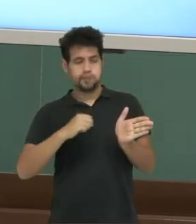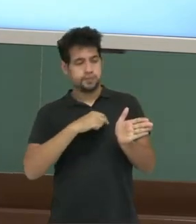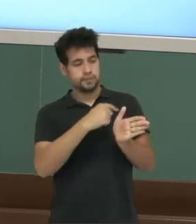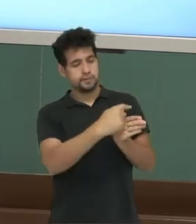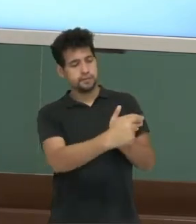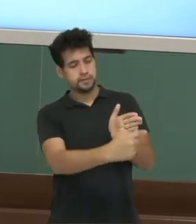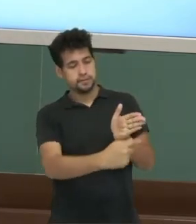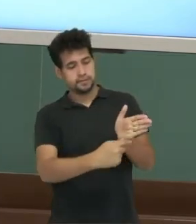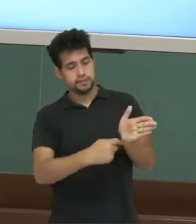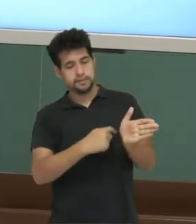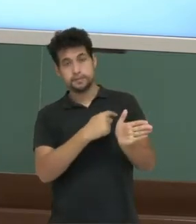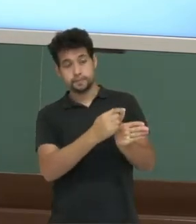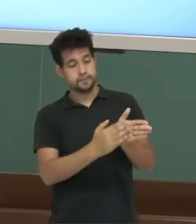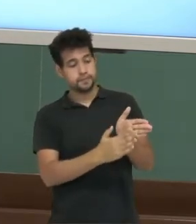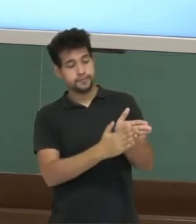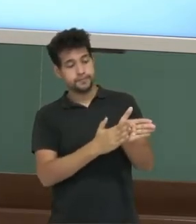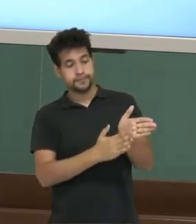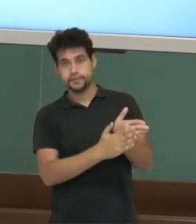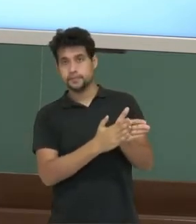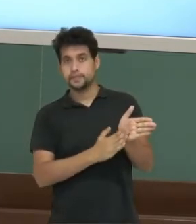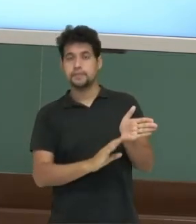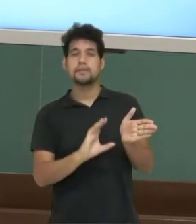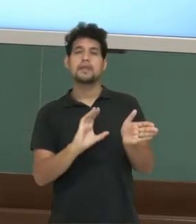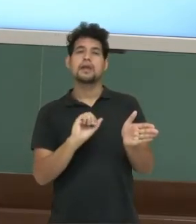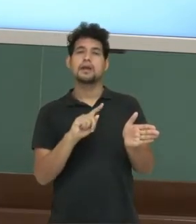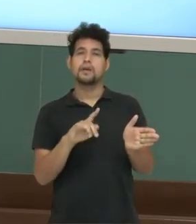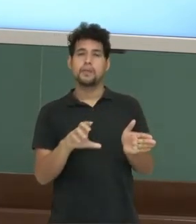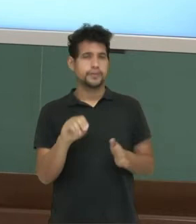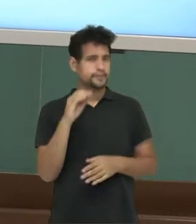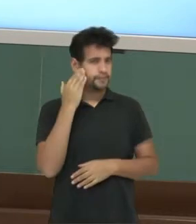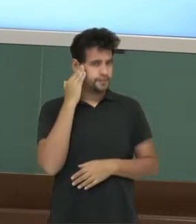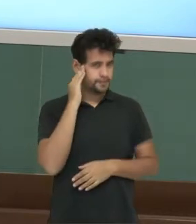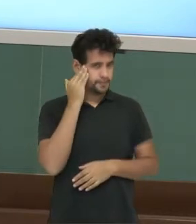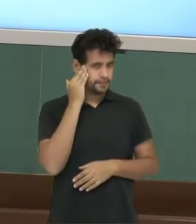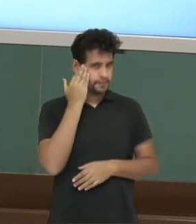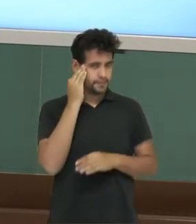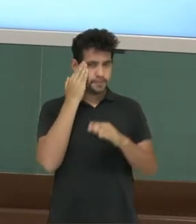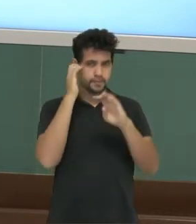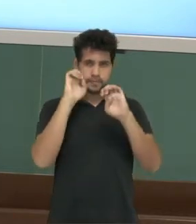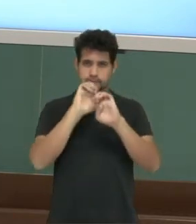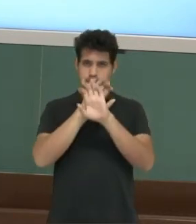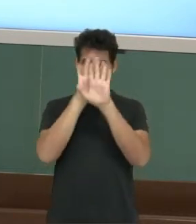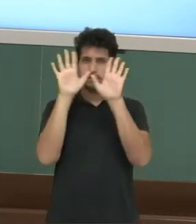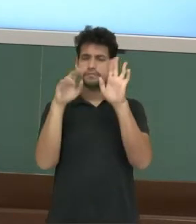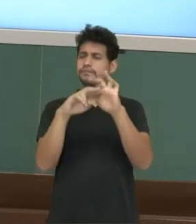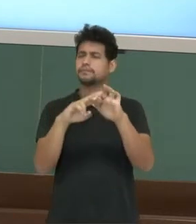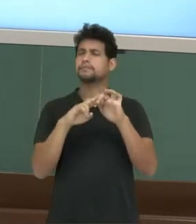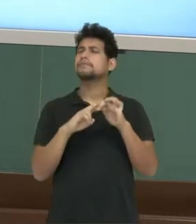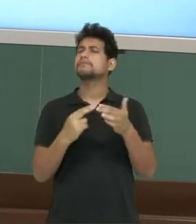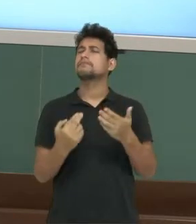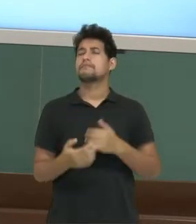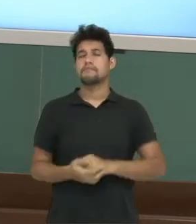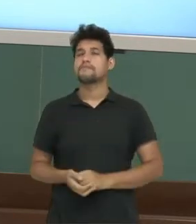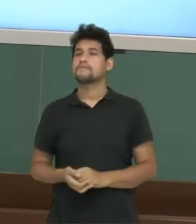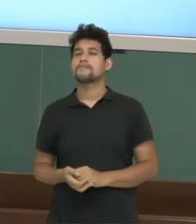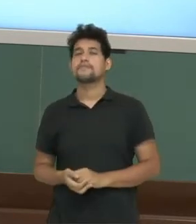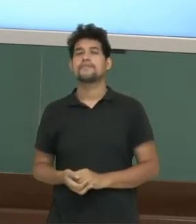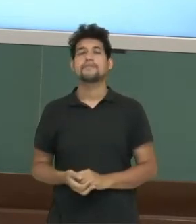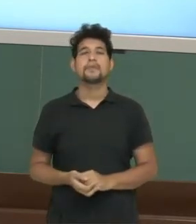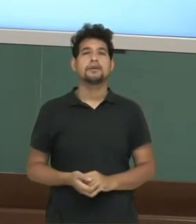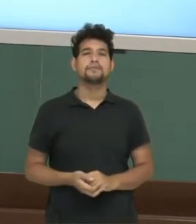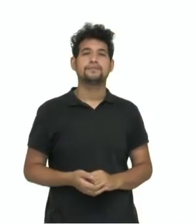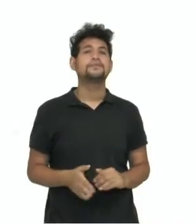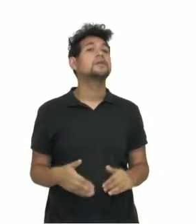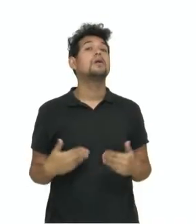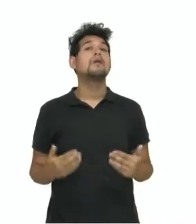chamado de campo. Bom, então assim ficou bem tranquilo para vocês entenderem por que provas de campo. Quais são